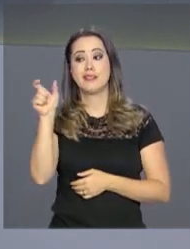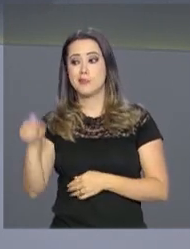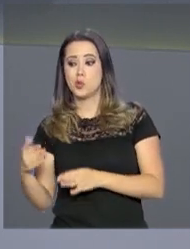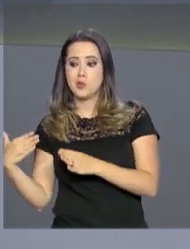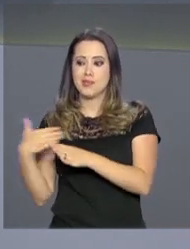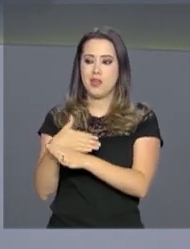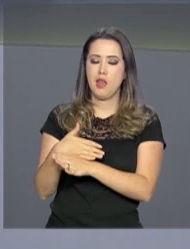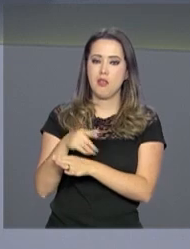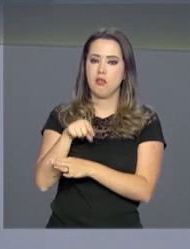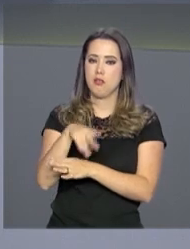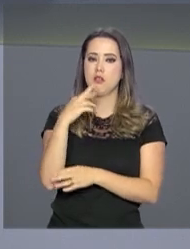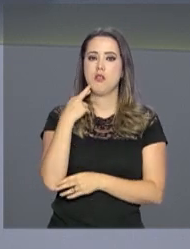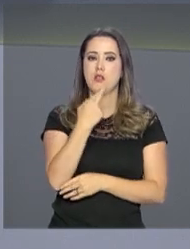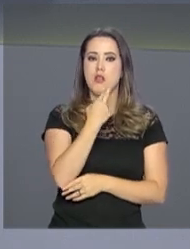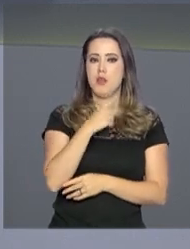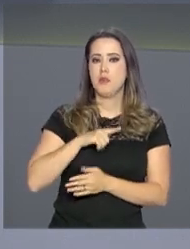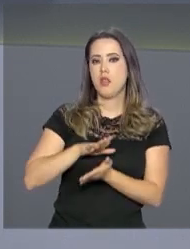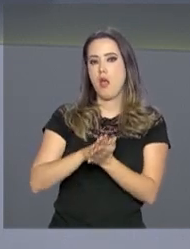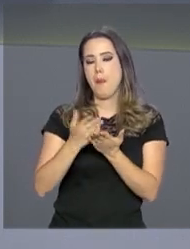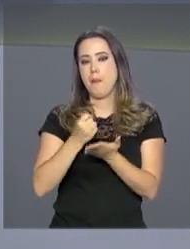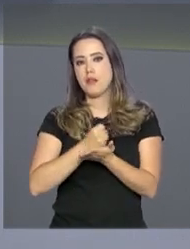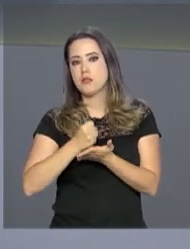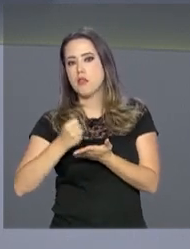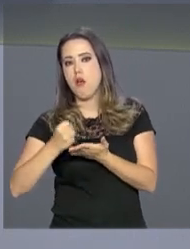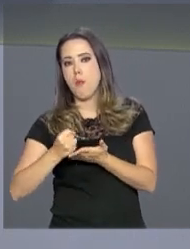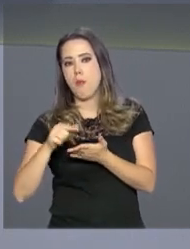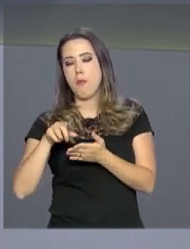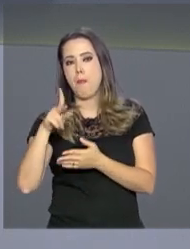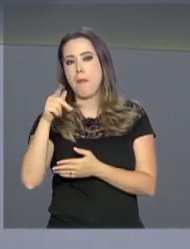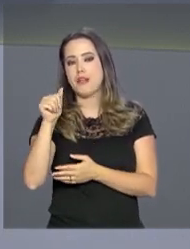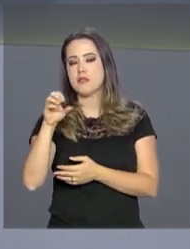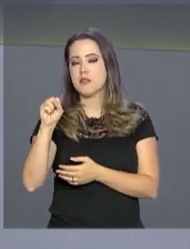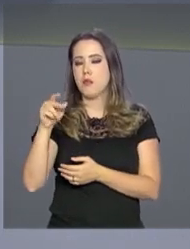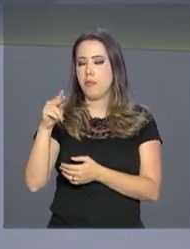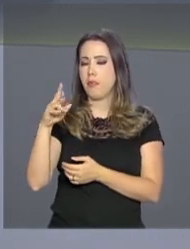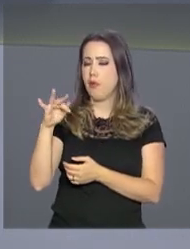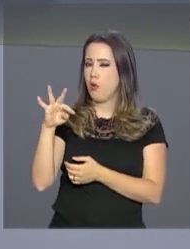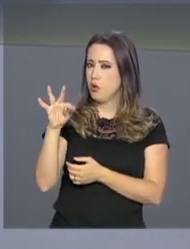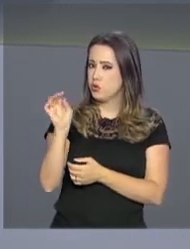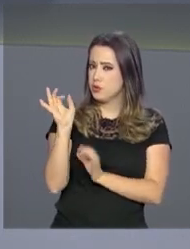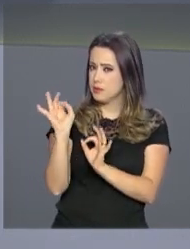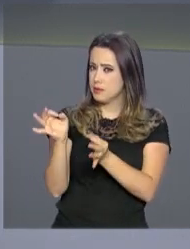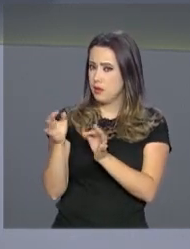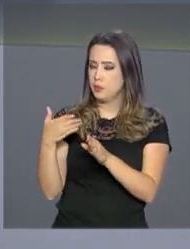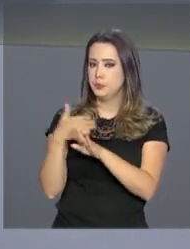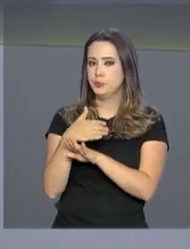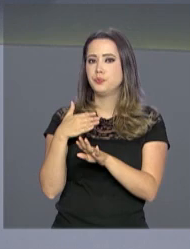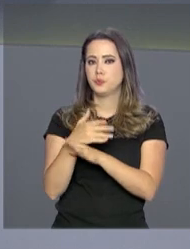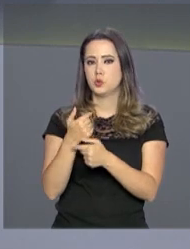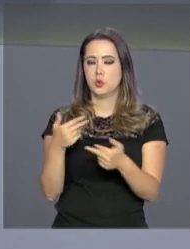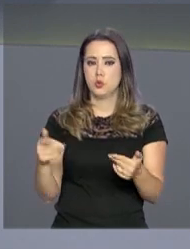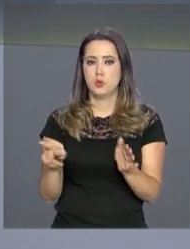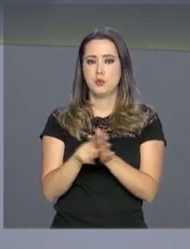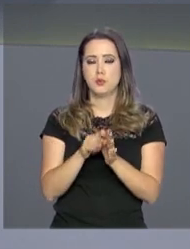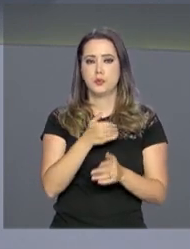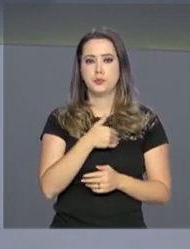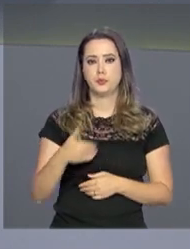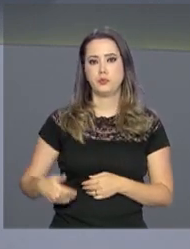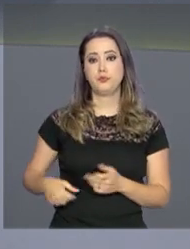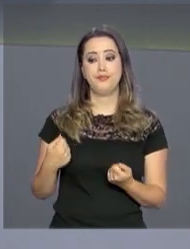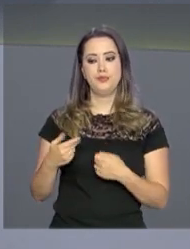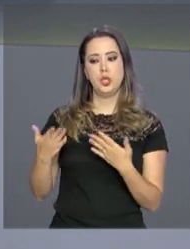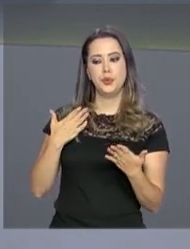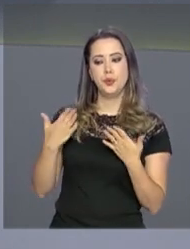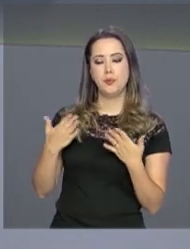tem um passaporte válido para acessar alguns serviços públicos para a gpu a questão precisa ser analisada pelo